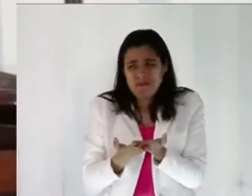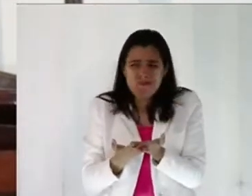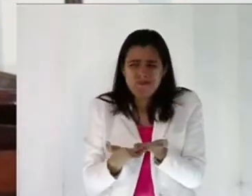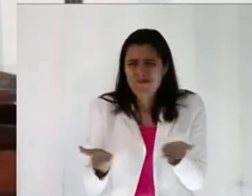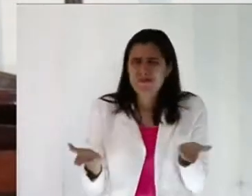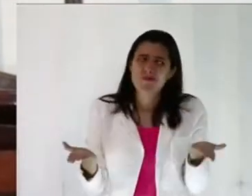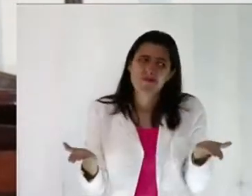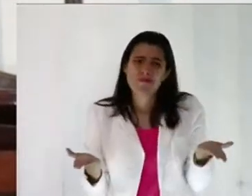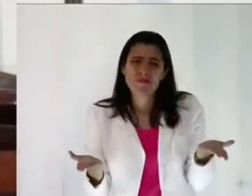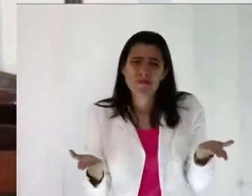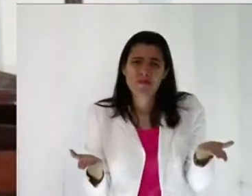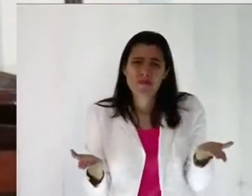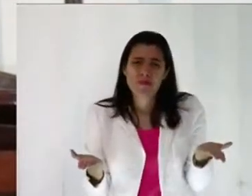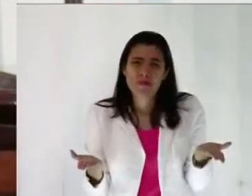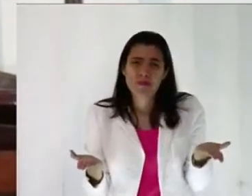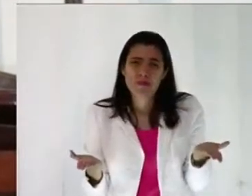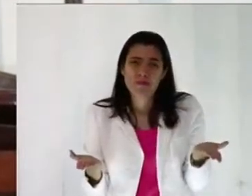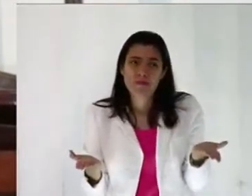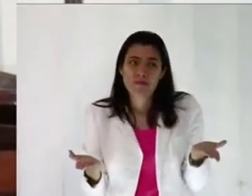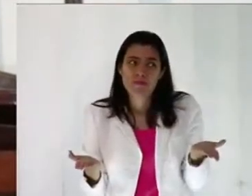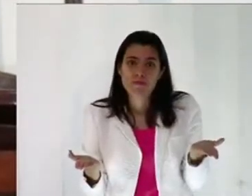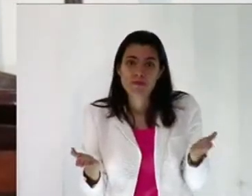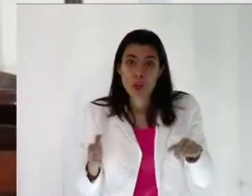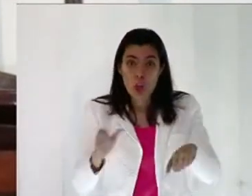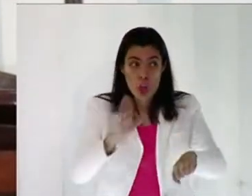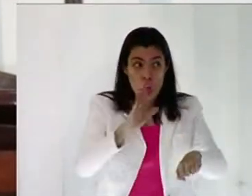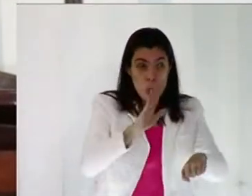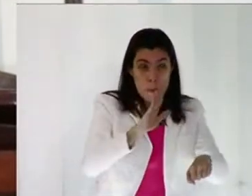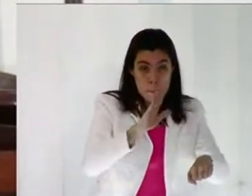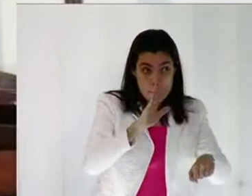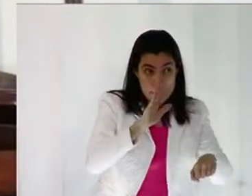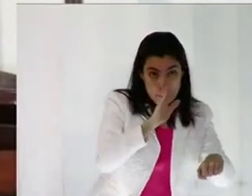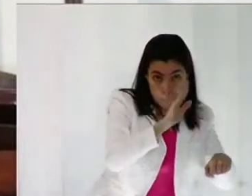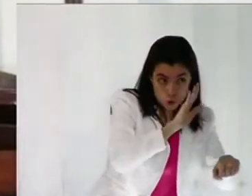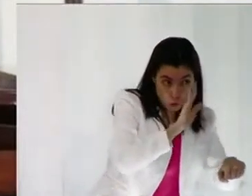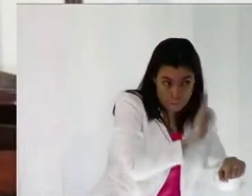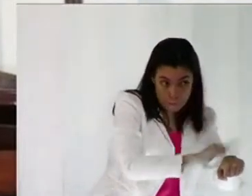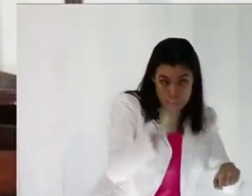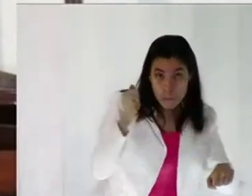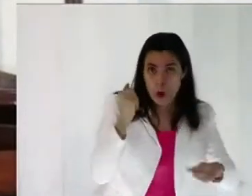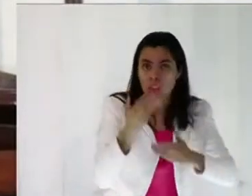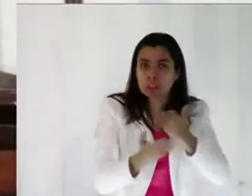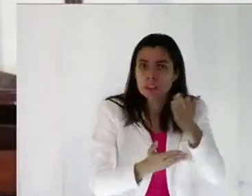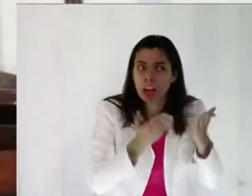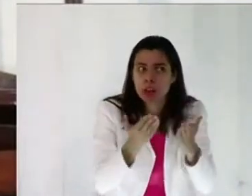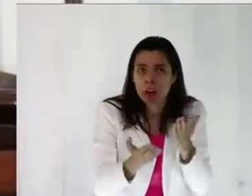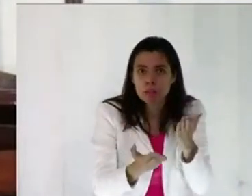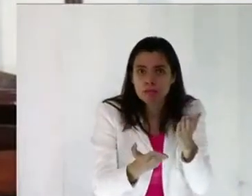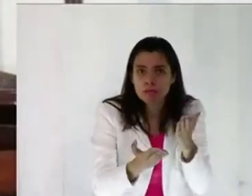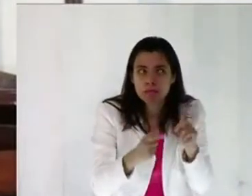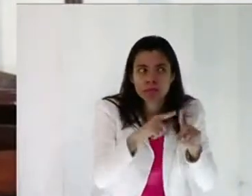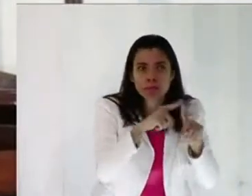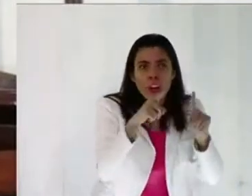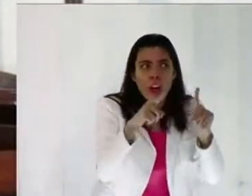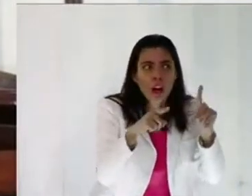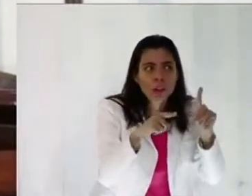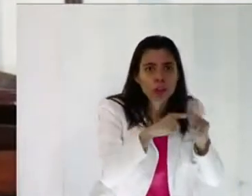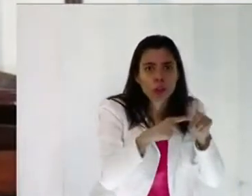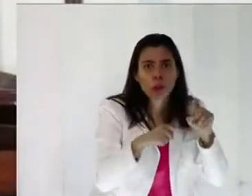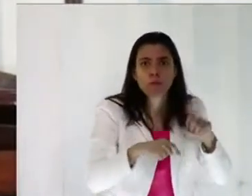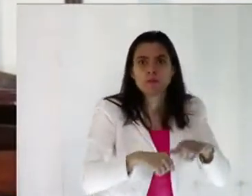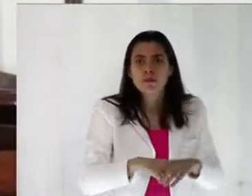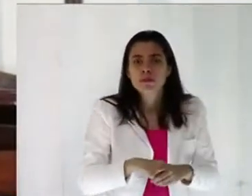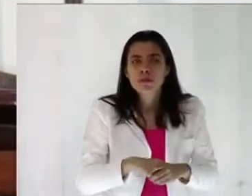com Agar e ter Ismael. Deus não estava aprovando isso, e Deus disse para Abraão: este não é o filho